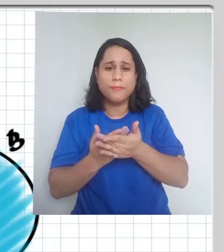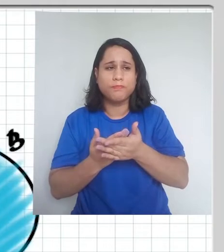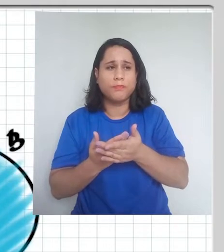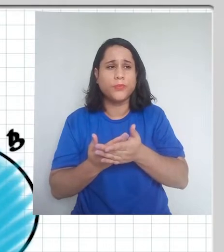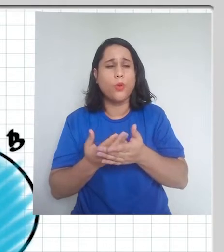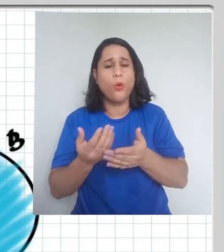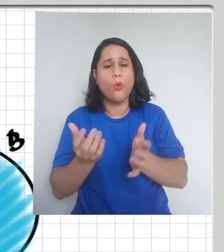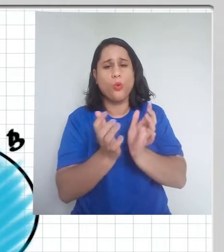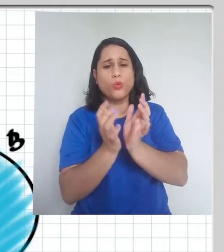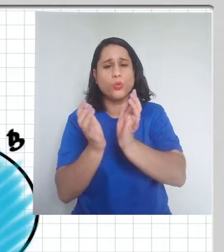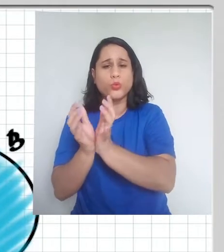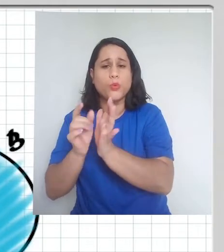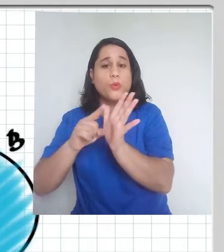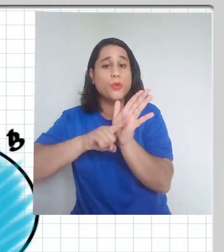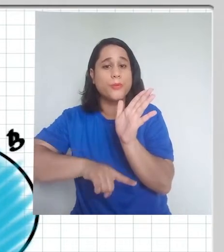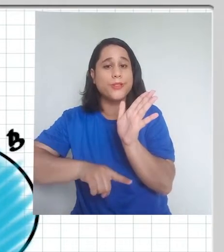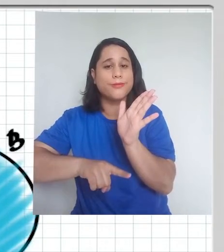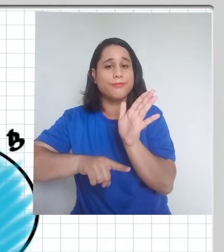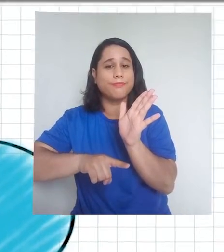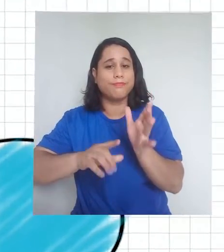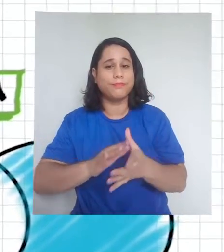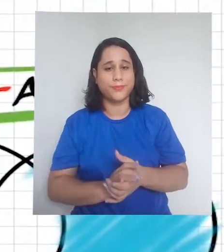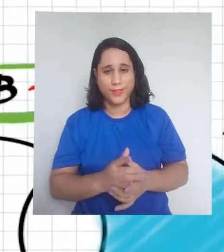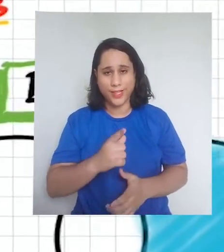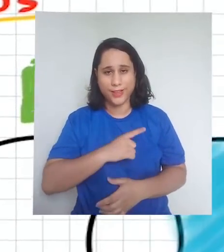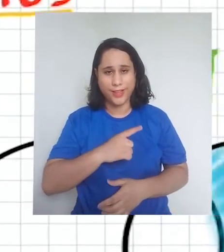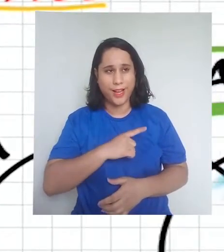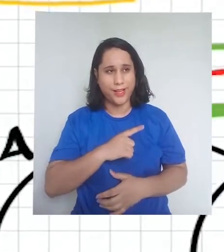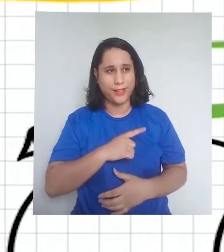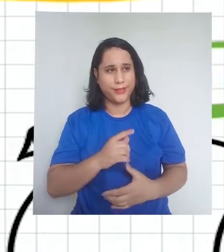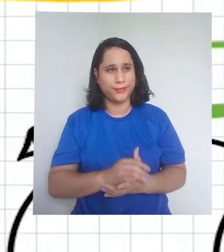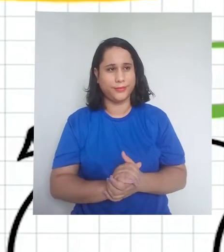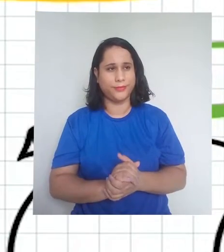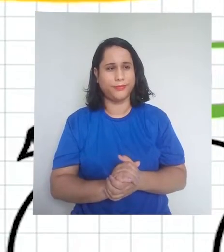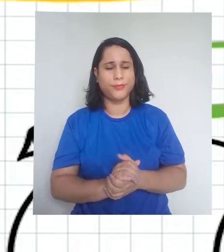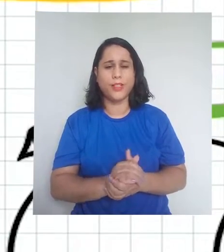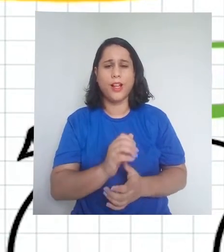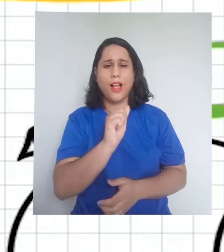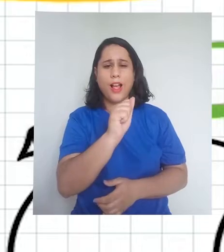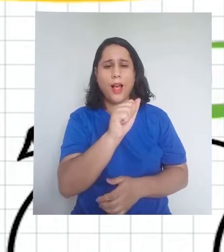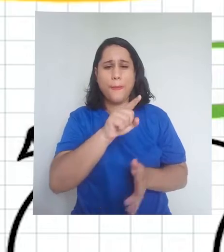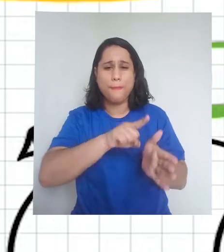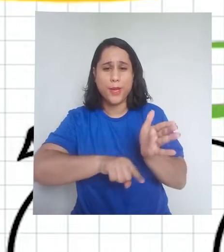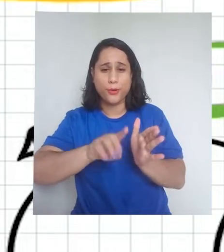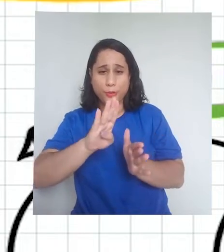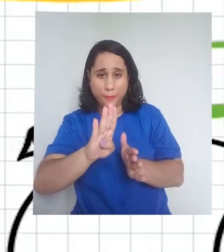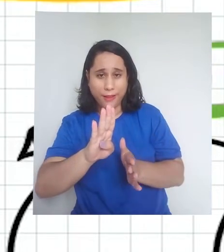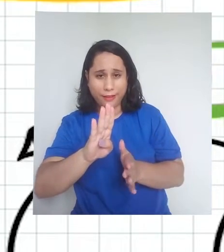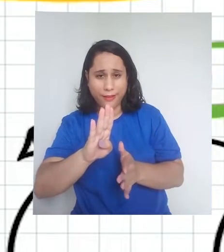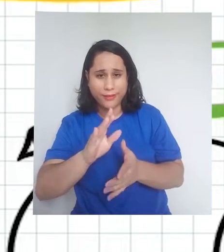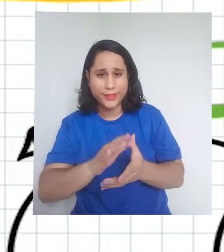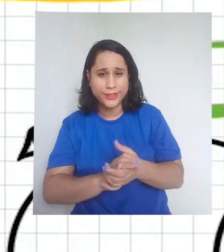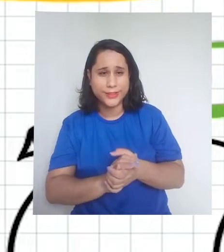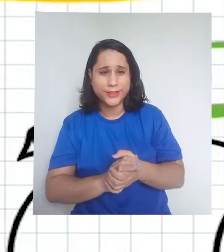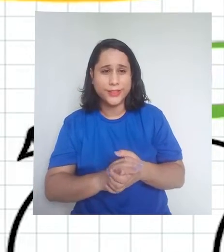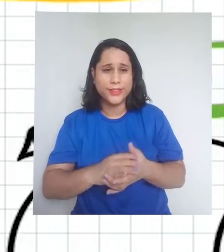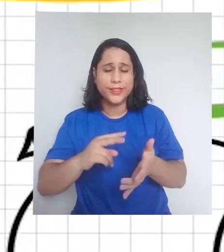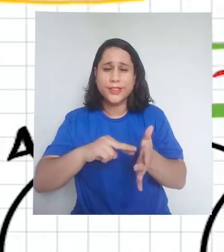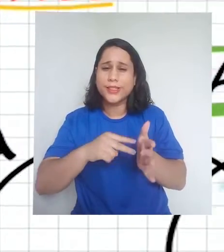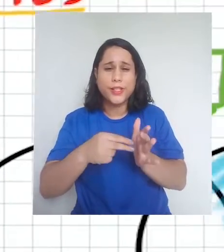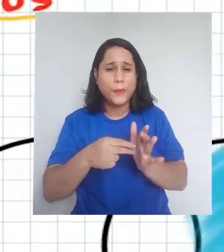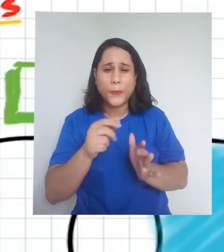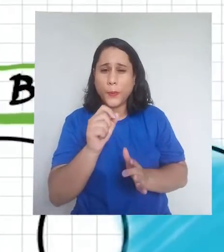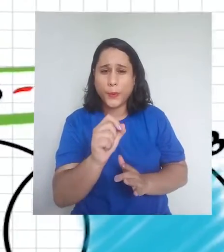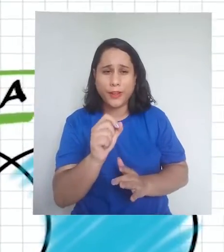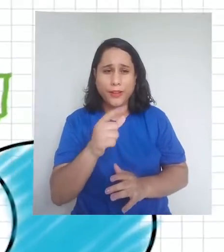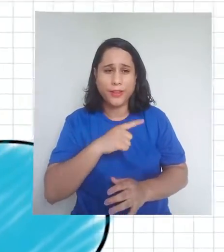entre os conjuntos. Nós temos aí os conjuntos A menos B. Quando eu tenho A menos B, é como se